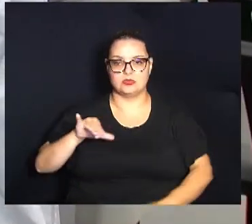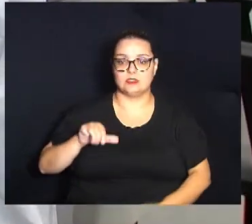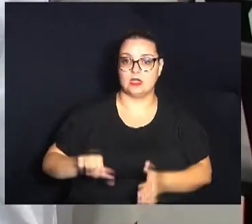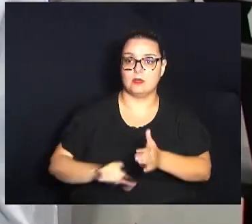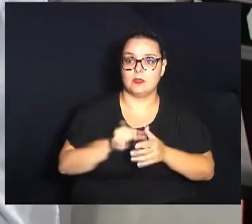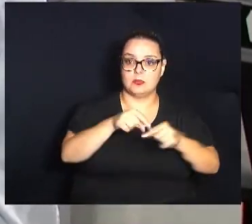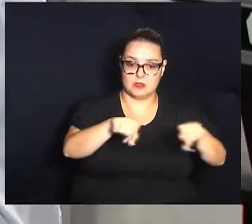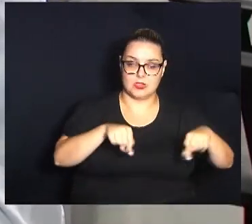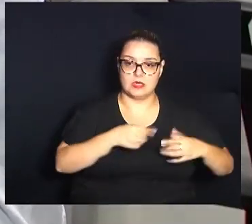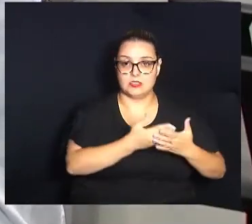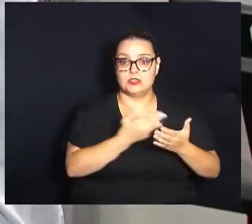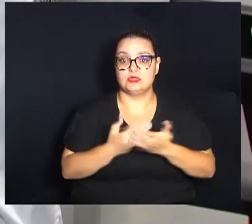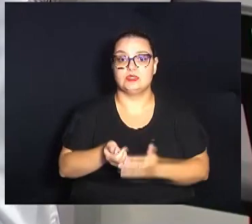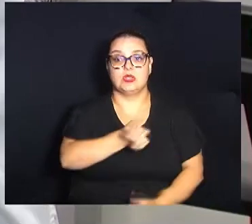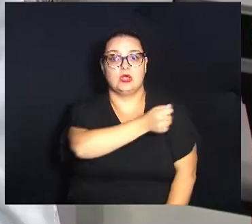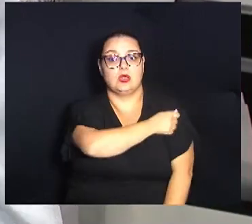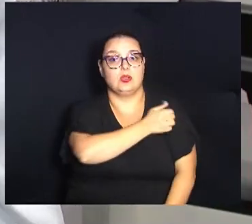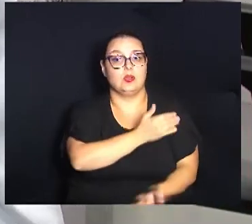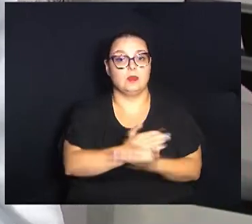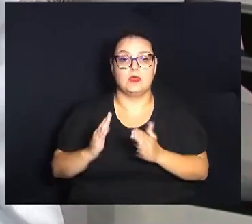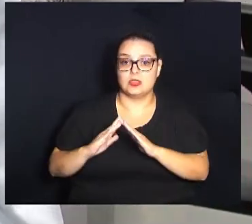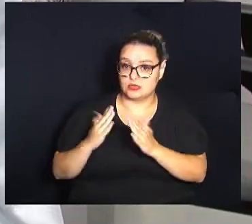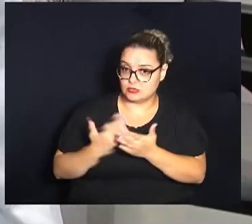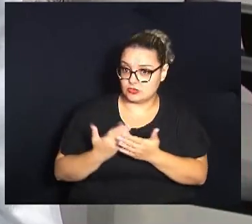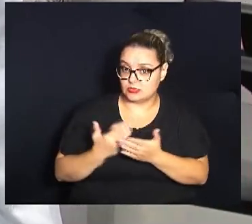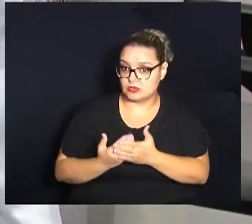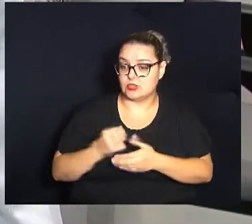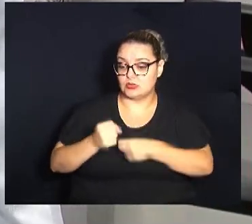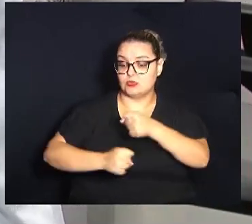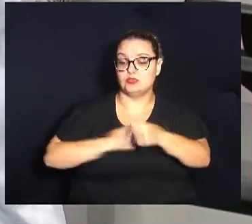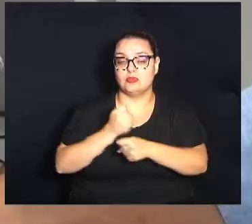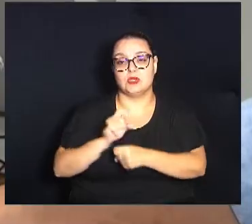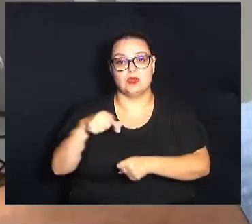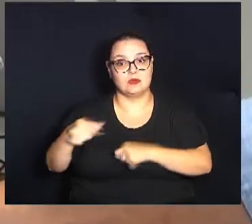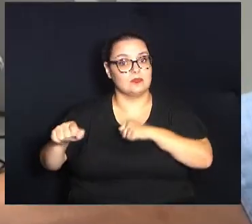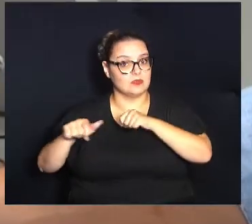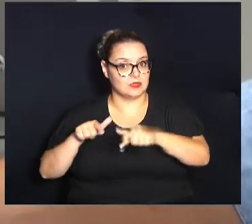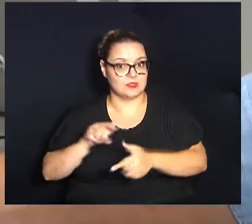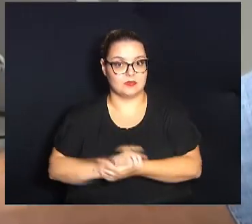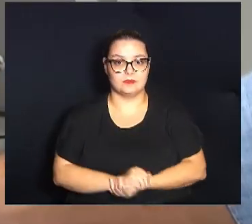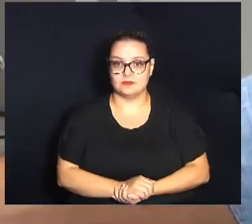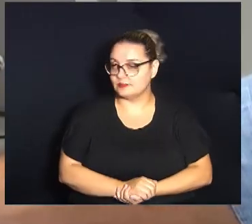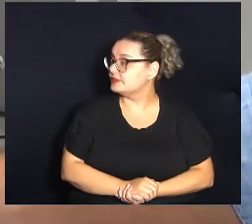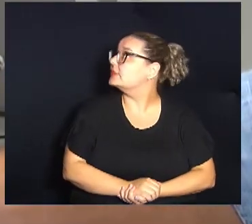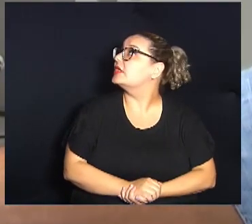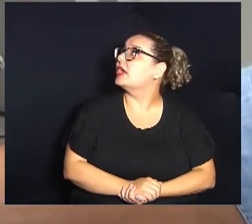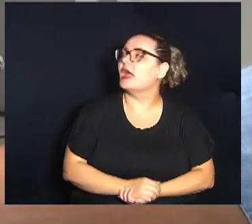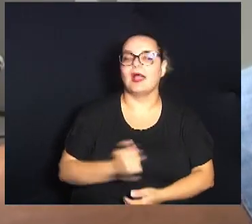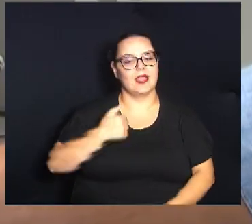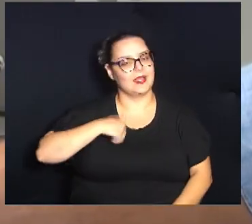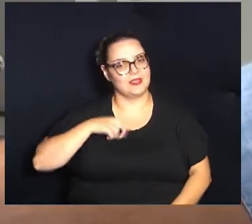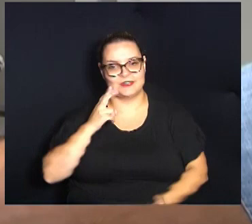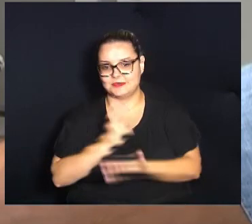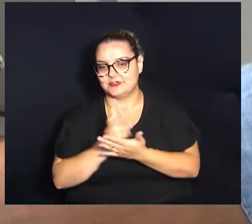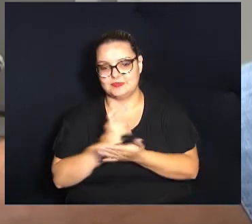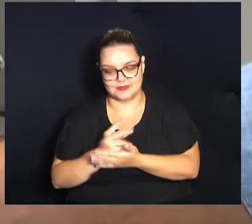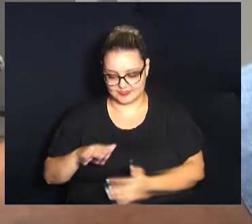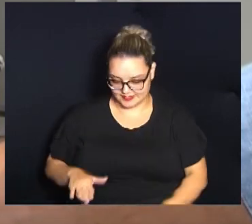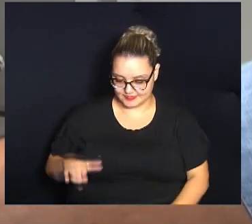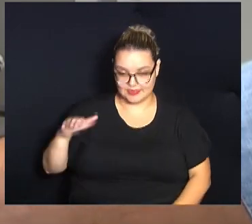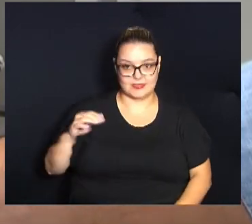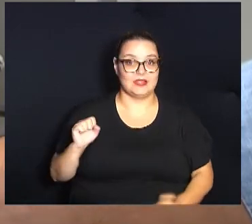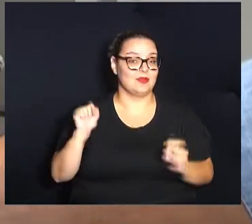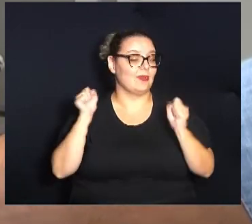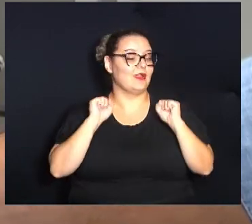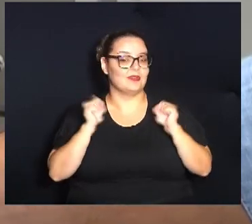de alunos que ingressaram na escola e no ano que vem irá se formar. Desde pequena eu sempre amei muito a